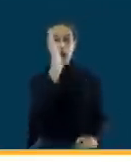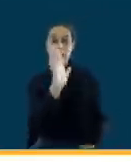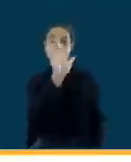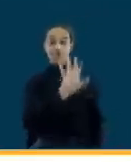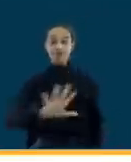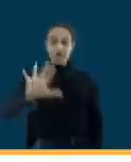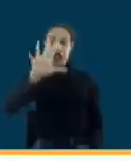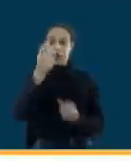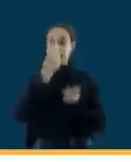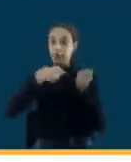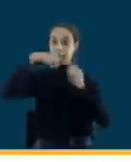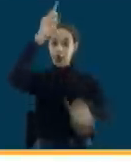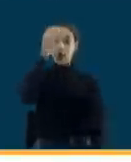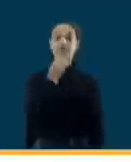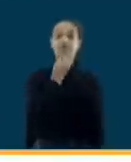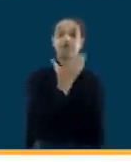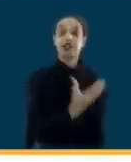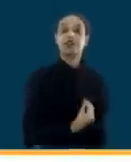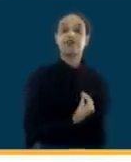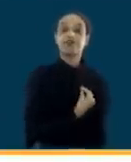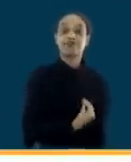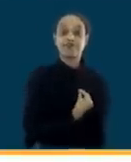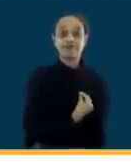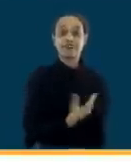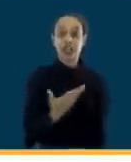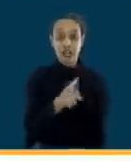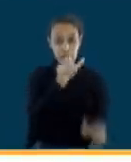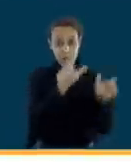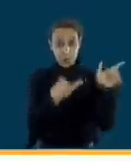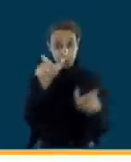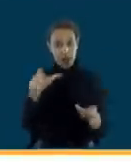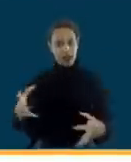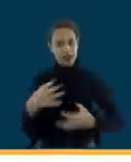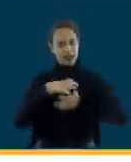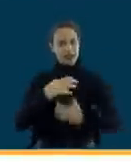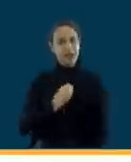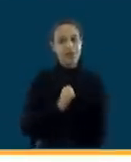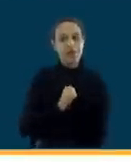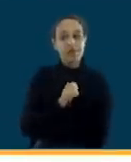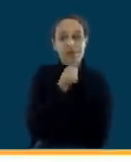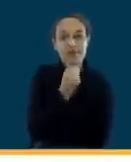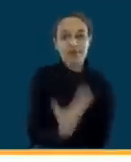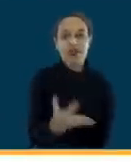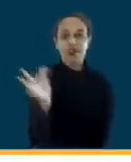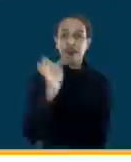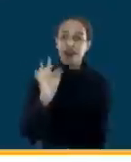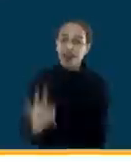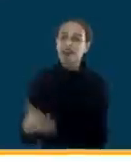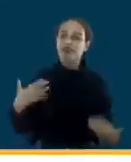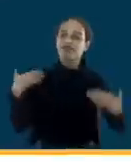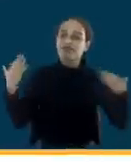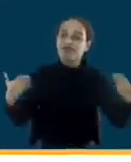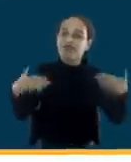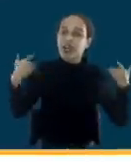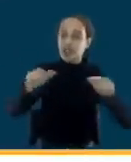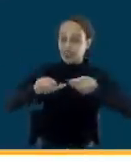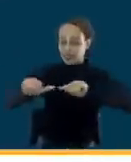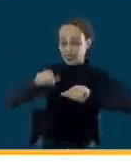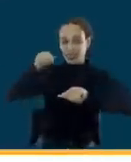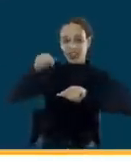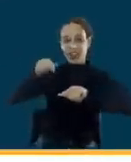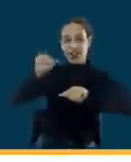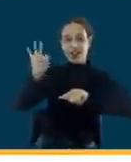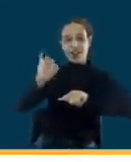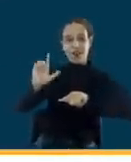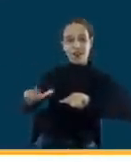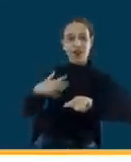bem viver, o país onde as pessoas se sintam bem, felizes, contentes, trabalhem com mais entusiasmo e